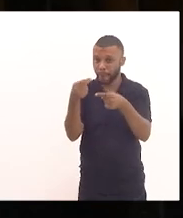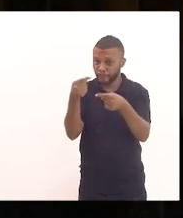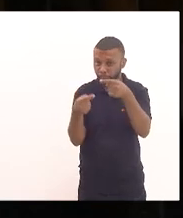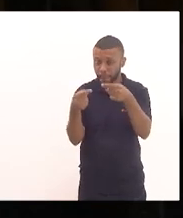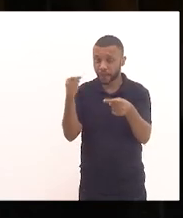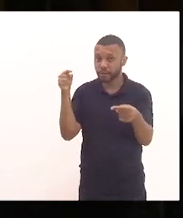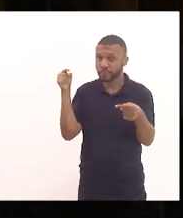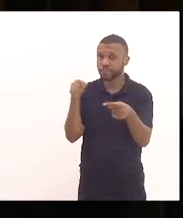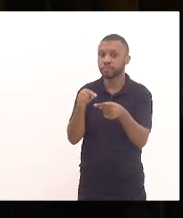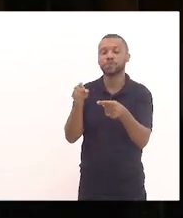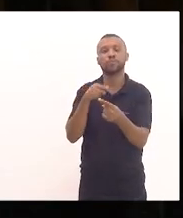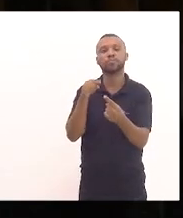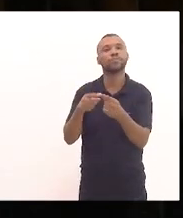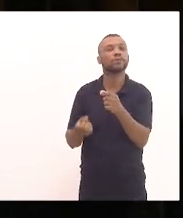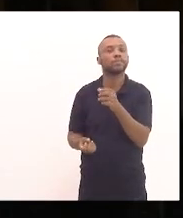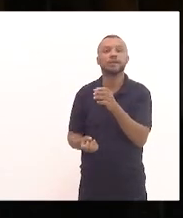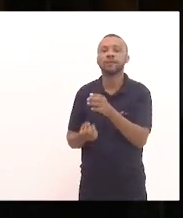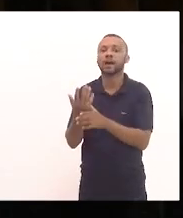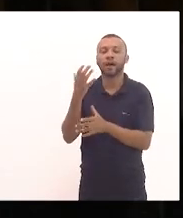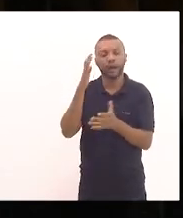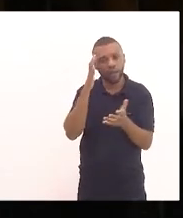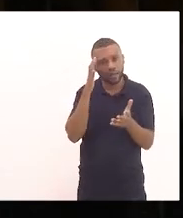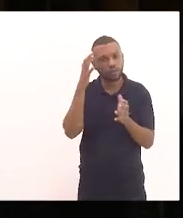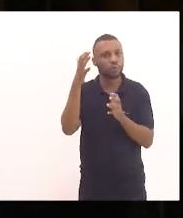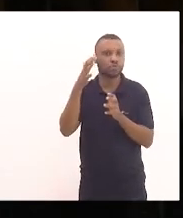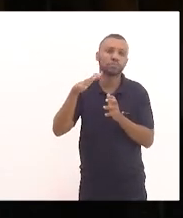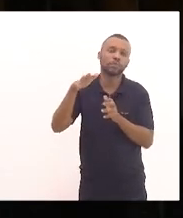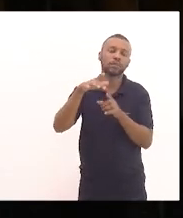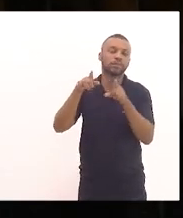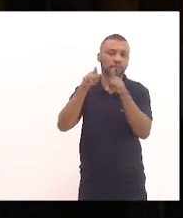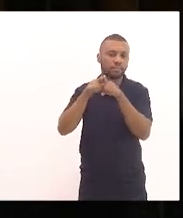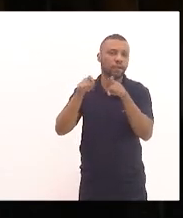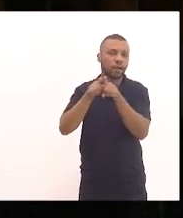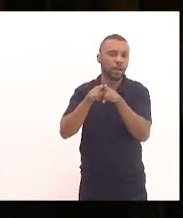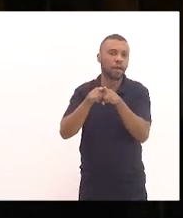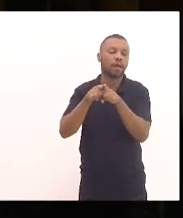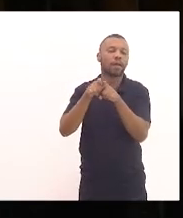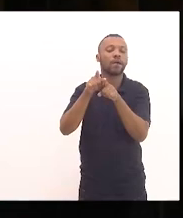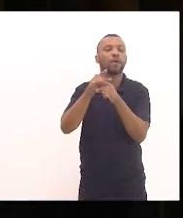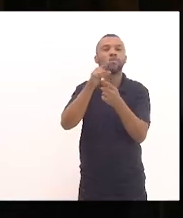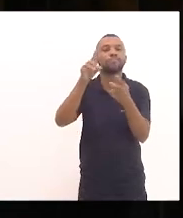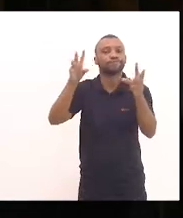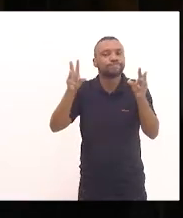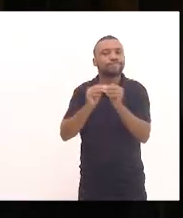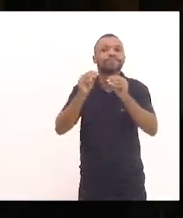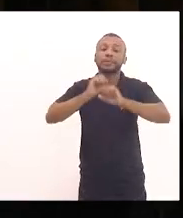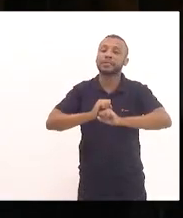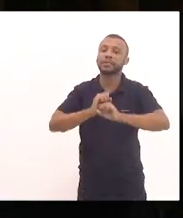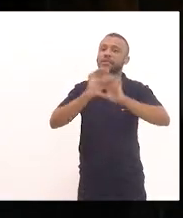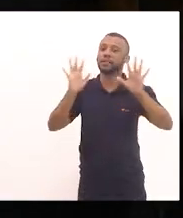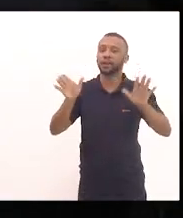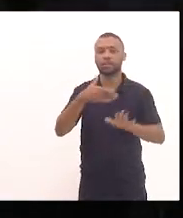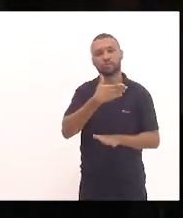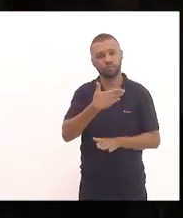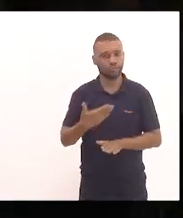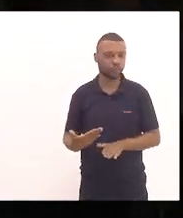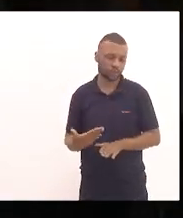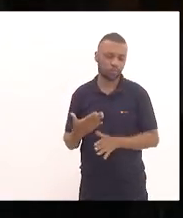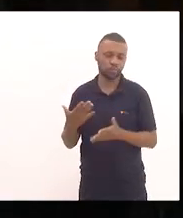e criar as condições também mais objetivas para que o governador